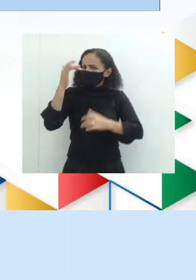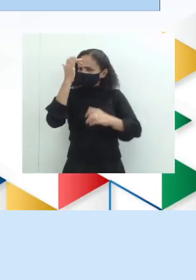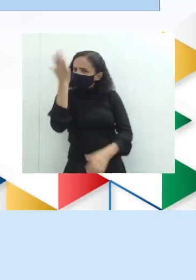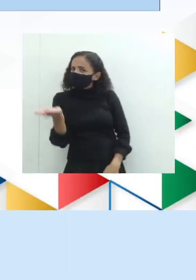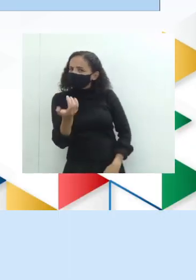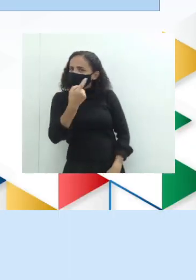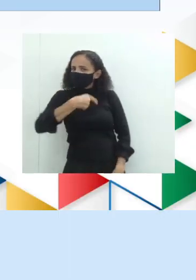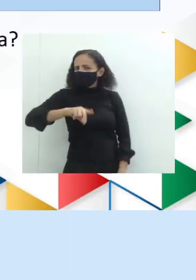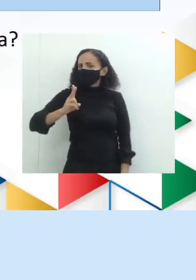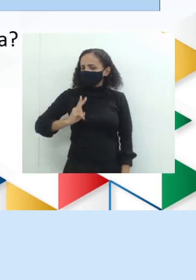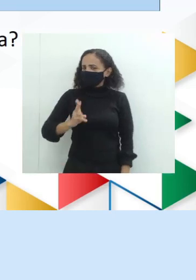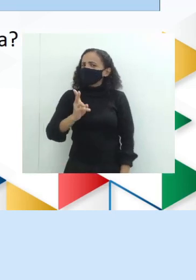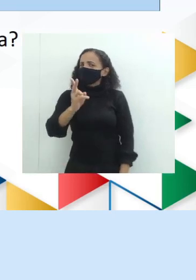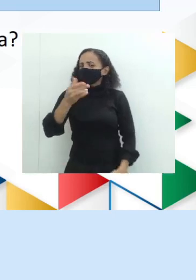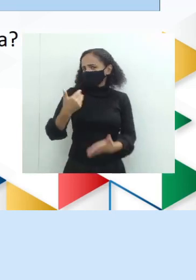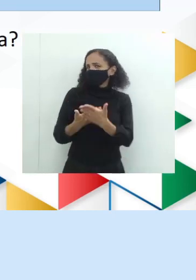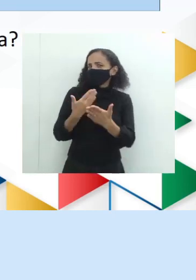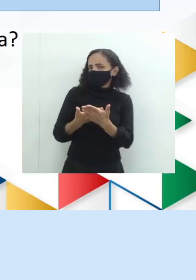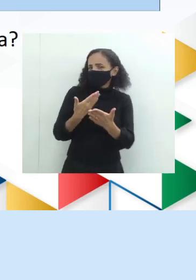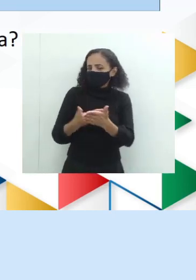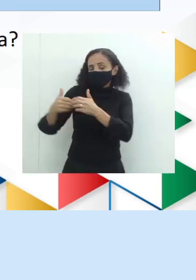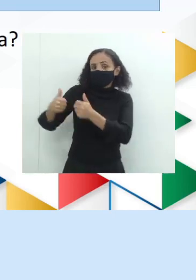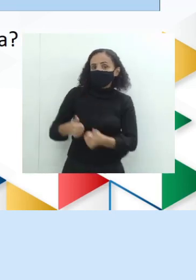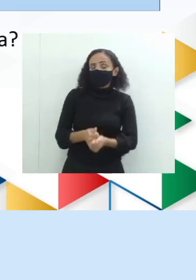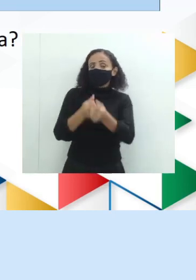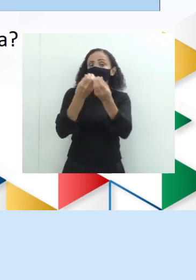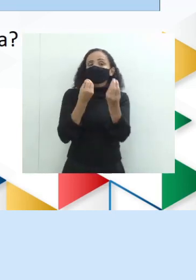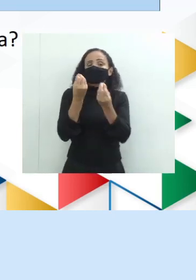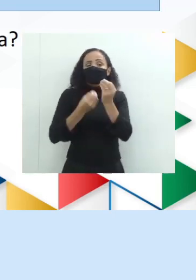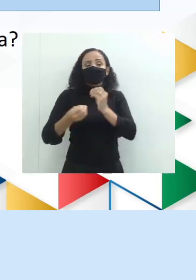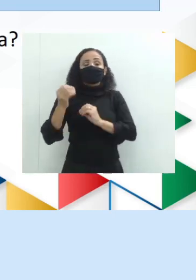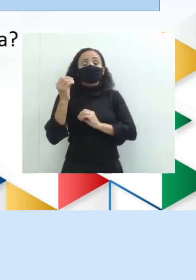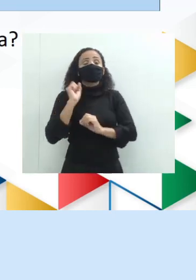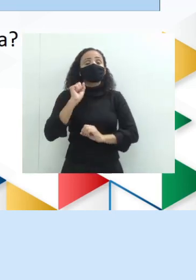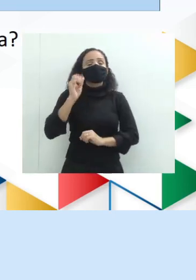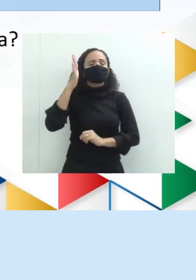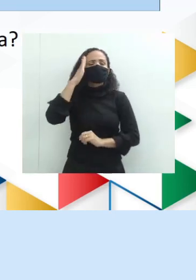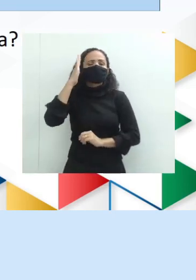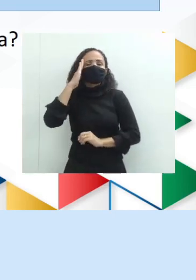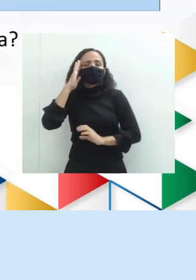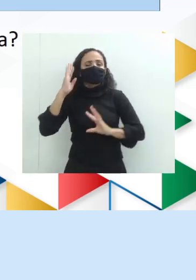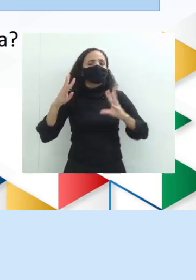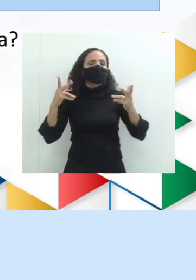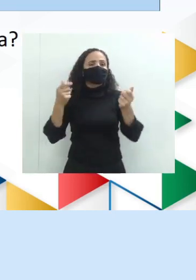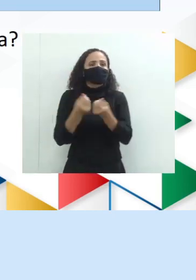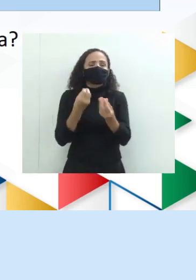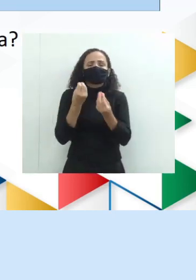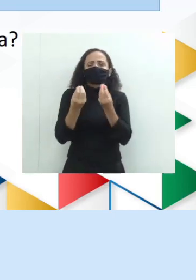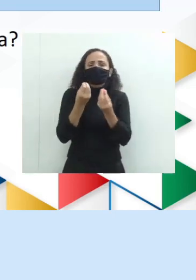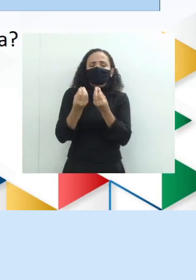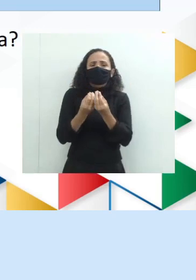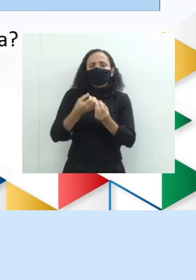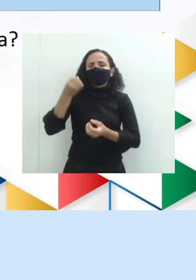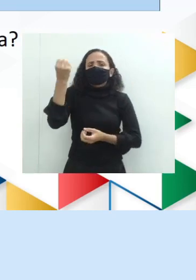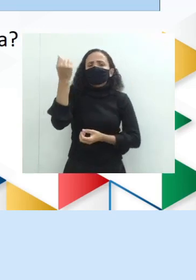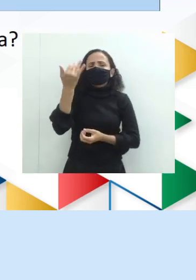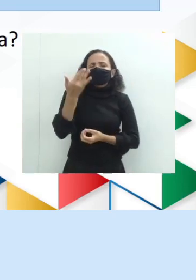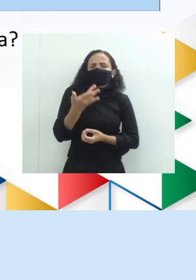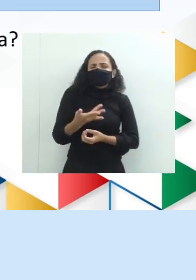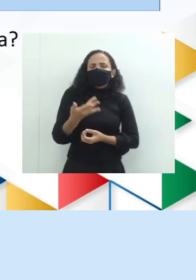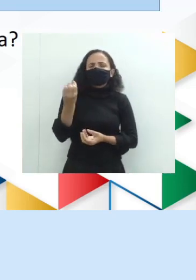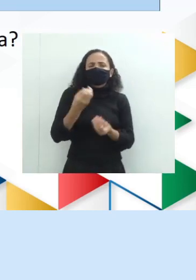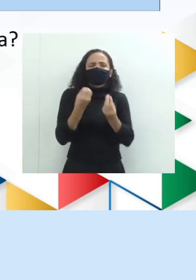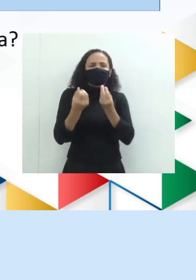fácil? Vamos seguir agora para a gente classificar item B da questão. Classifique os triângulos que estão